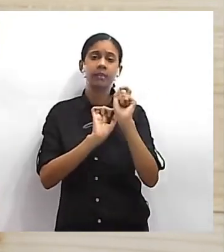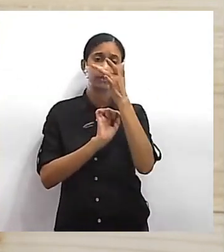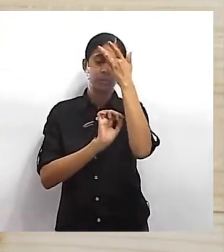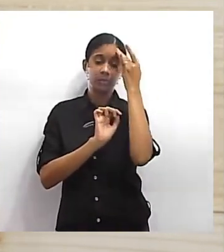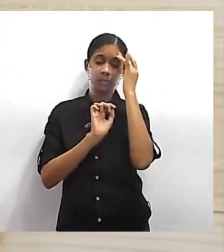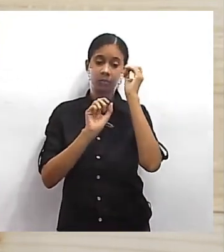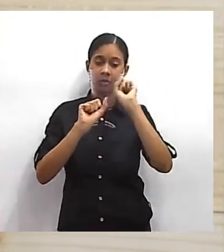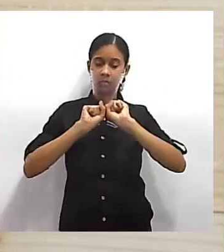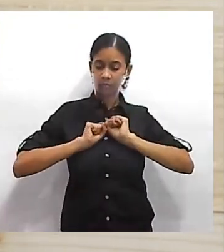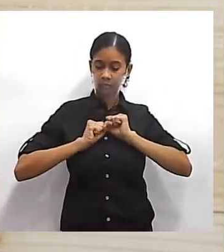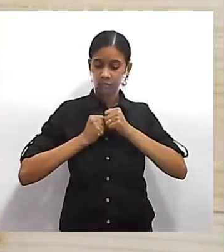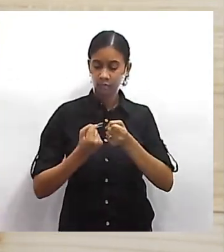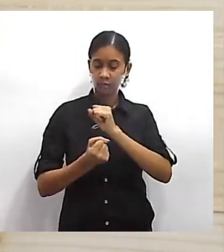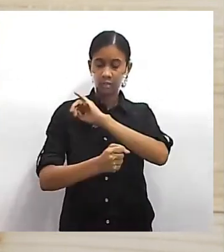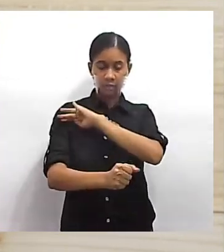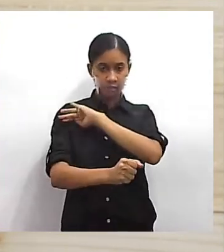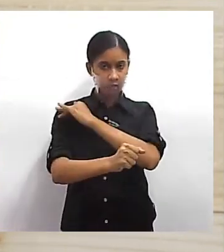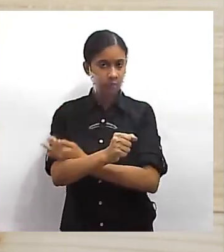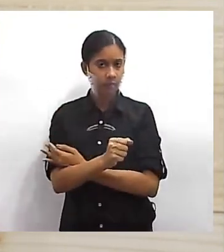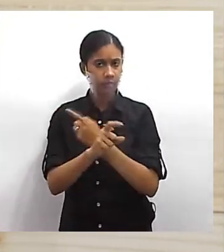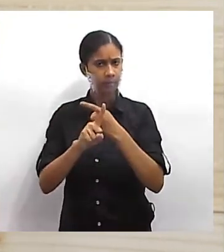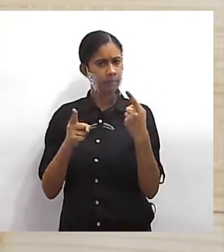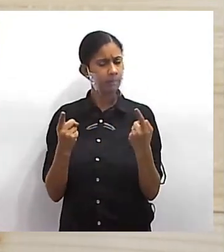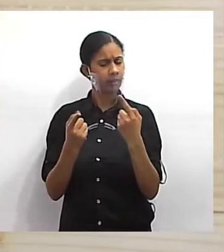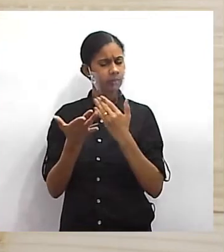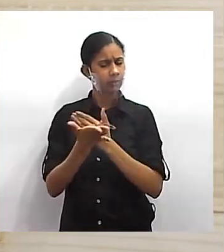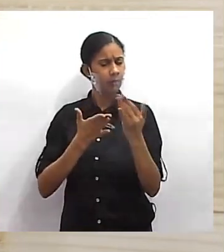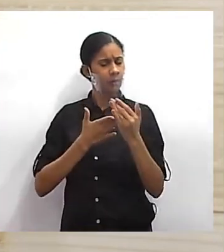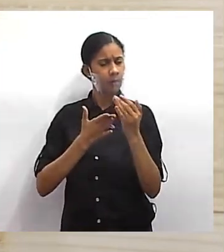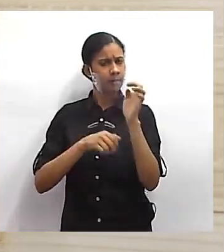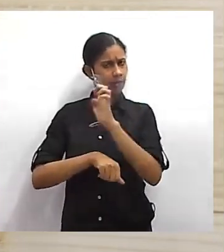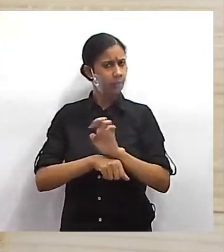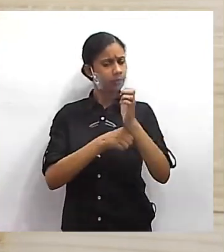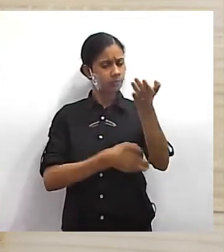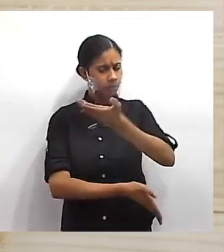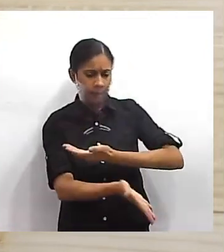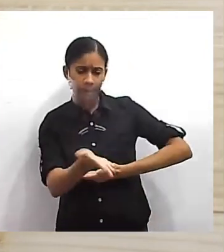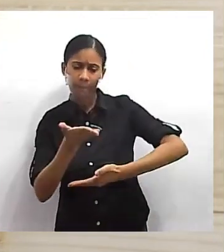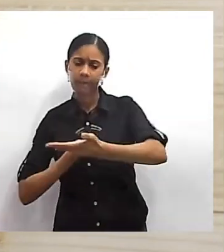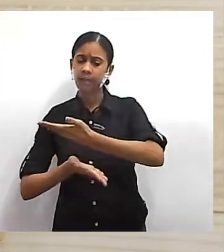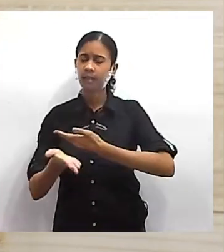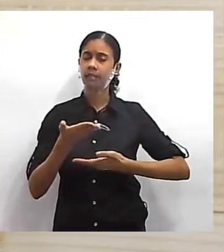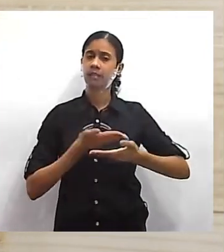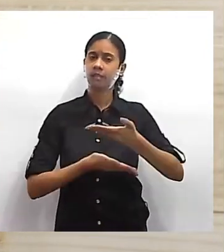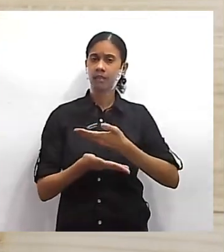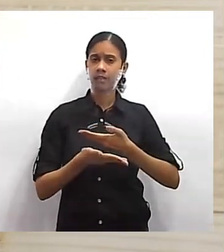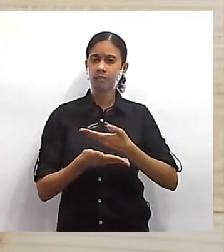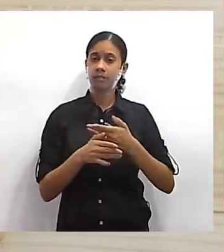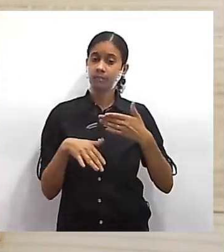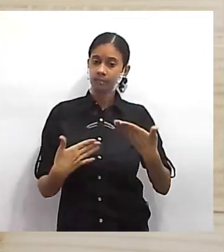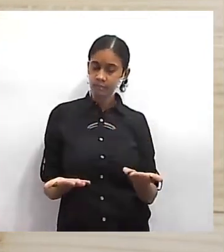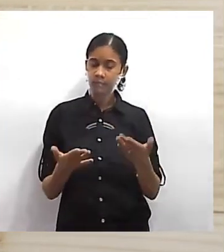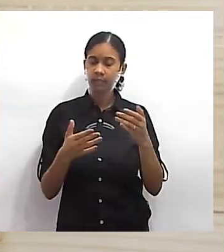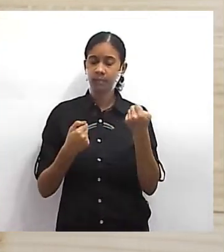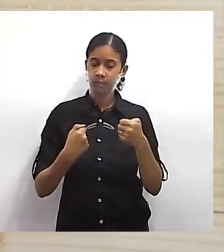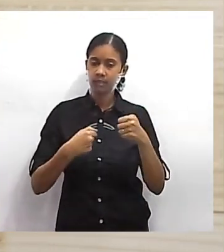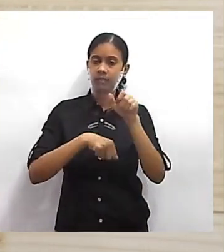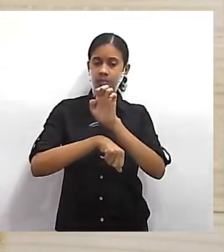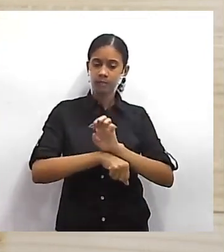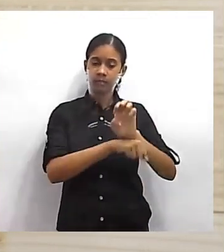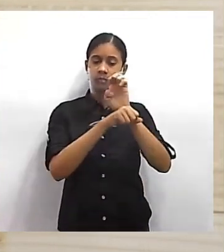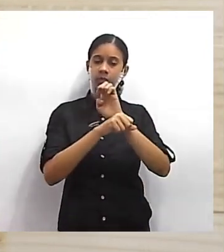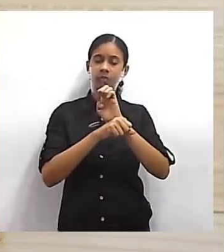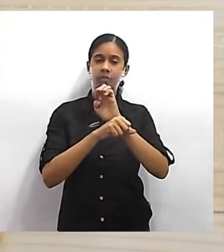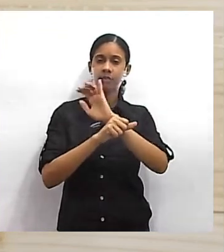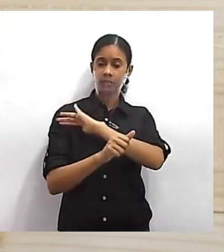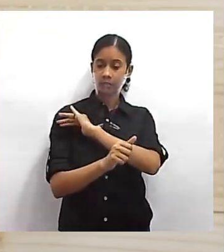e o Estado se configura como um mediador entre as classes sociais. Então, o Estado forte é necessário, um Estado que